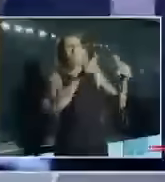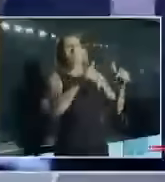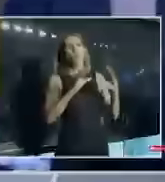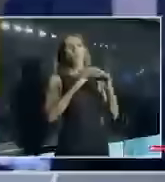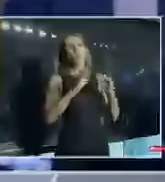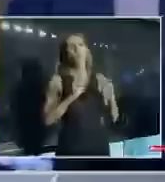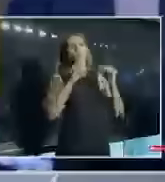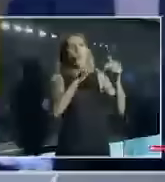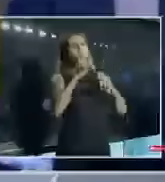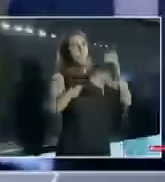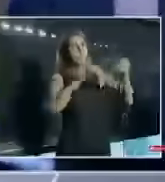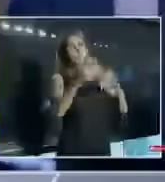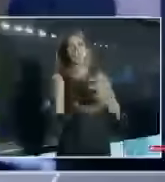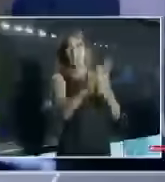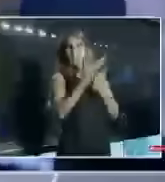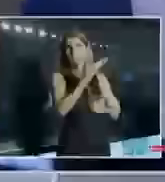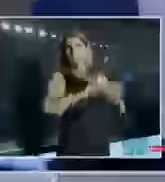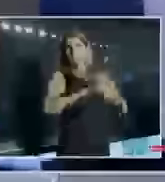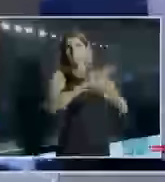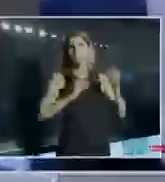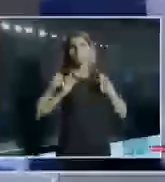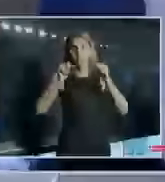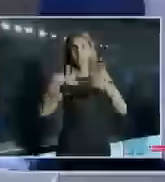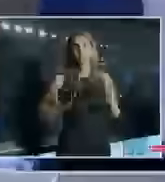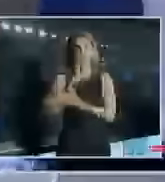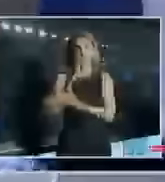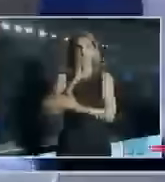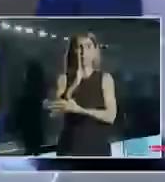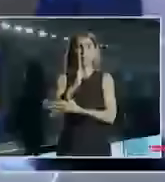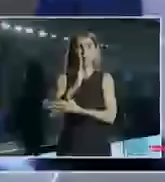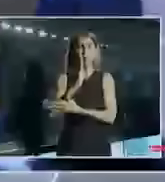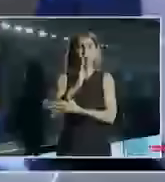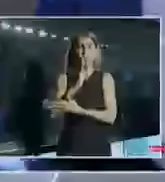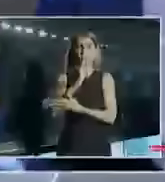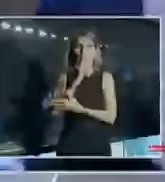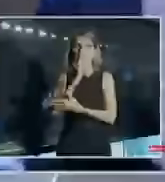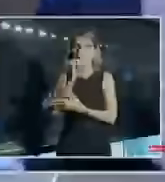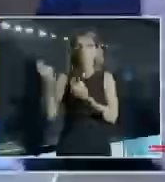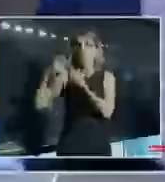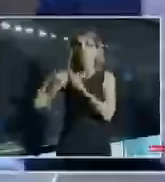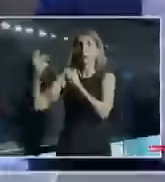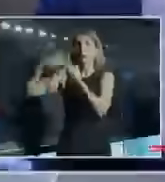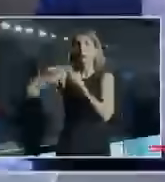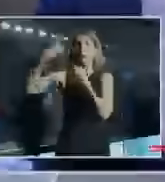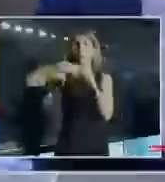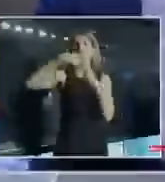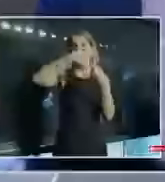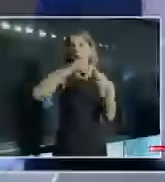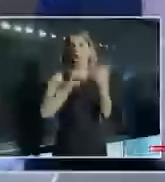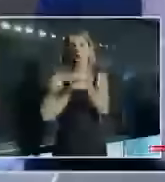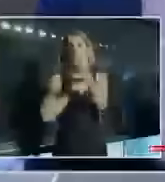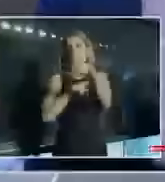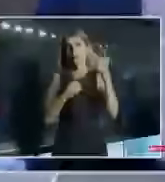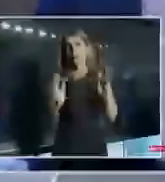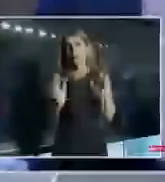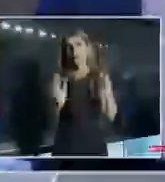ele seja eleito ou seja garante isso até o tre O que me irrita nesse processo é o seguinte o Brasil tem é um dos